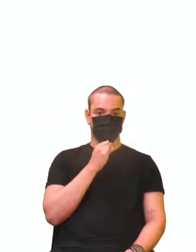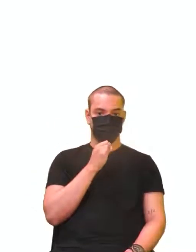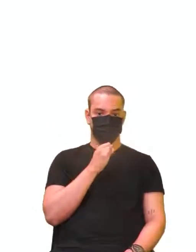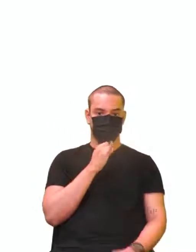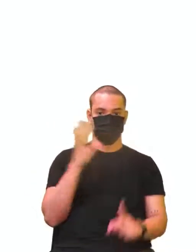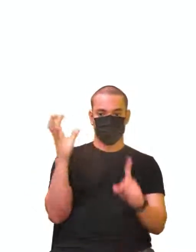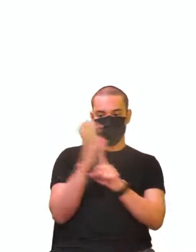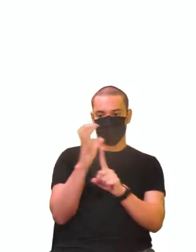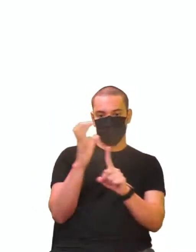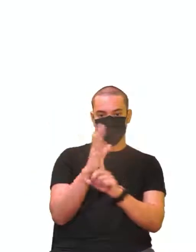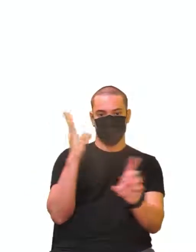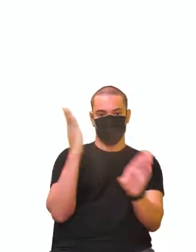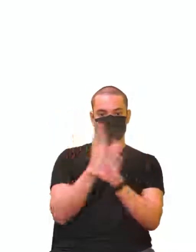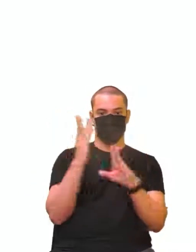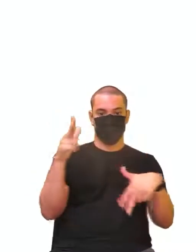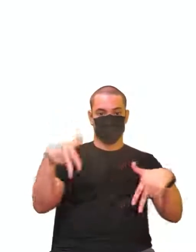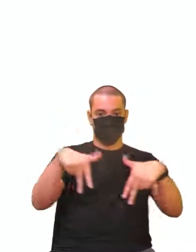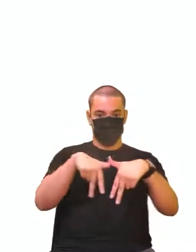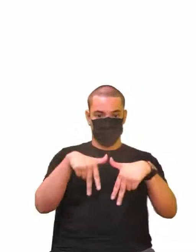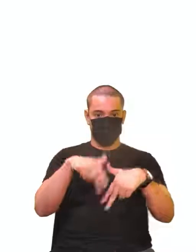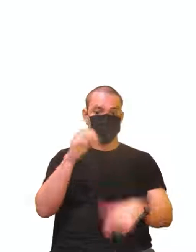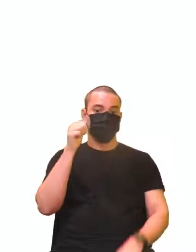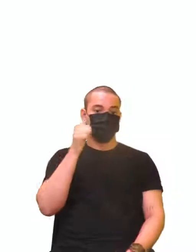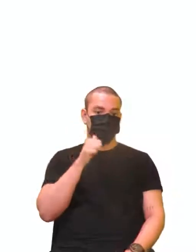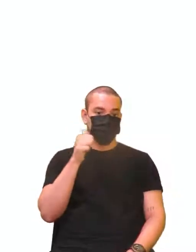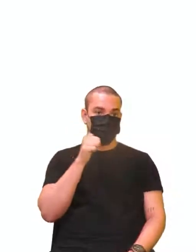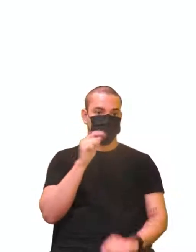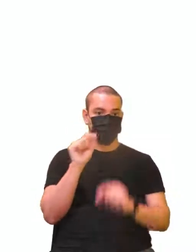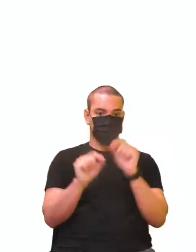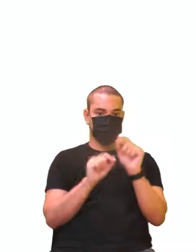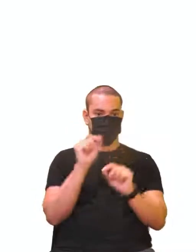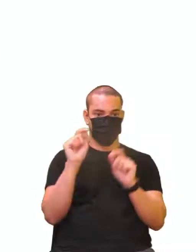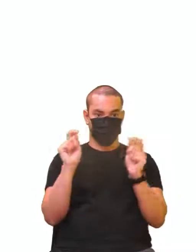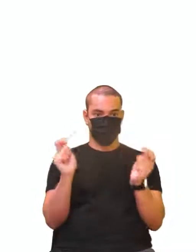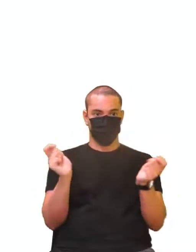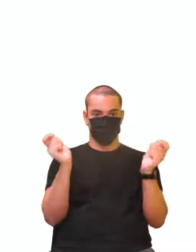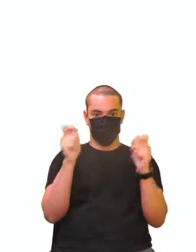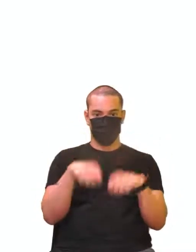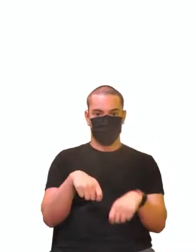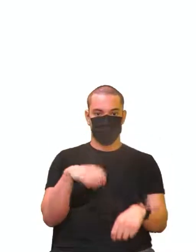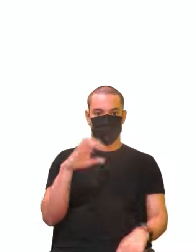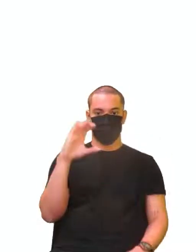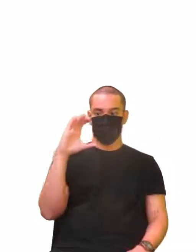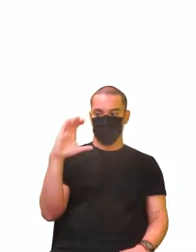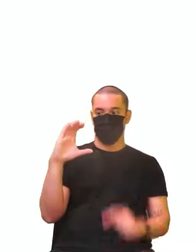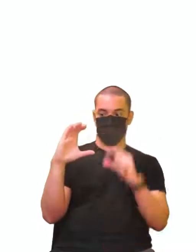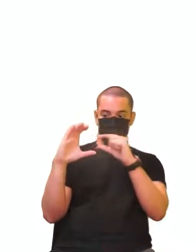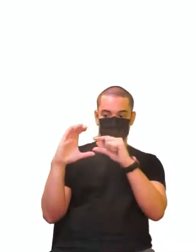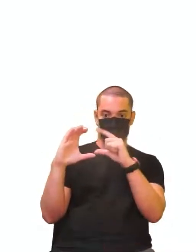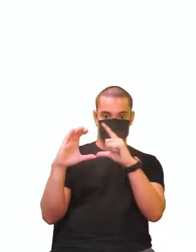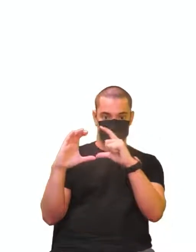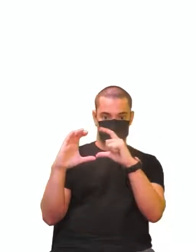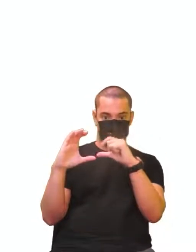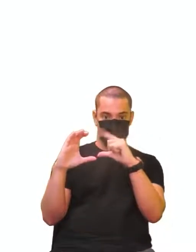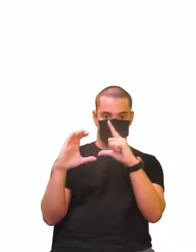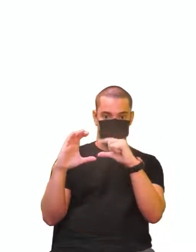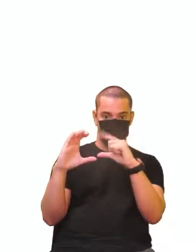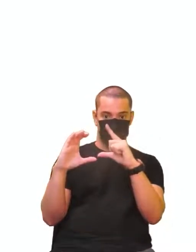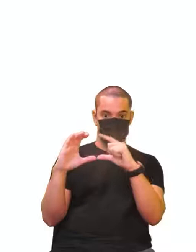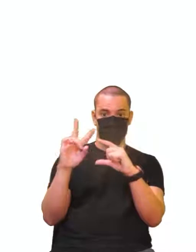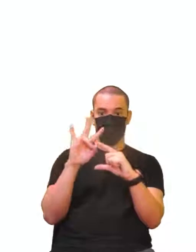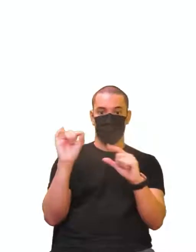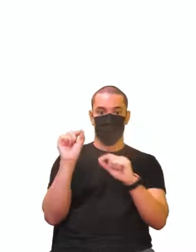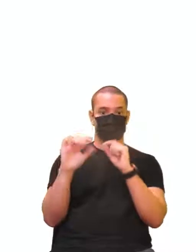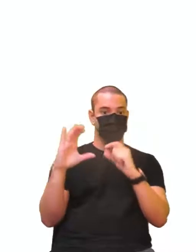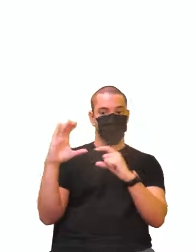falando, influenciada pelo sexo, porque na mulher pode vir o Czão, ela vai